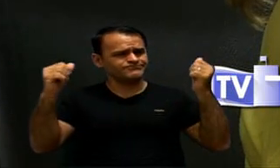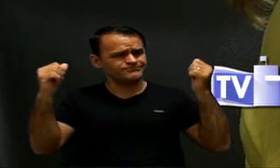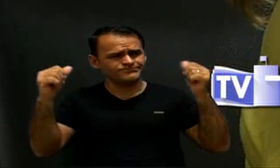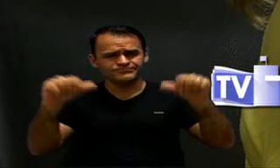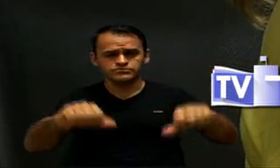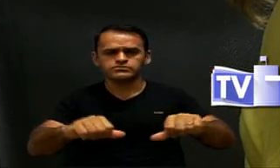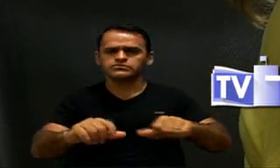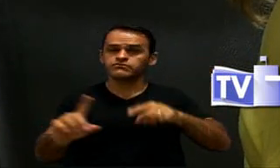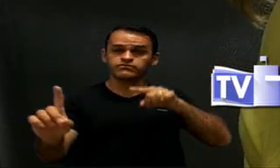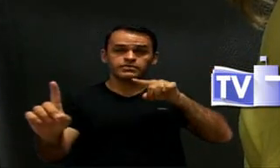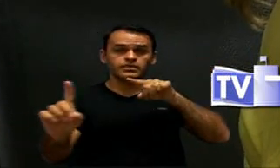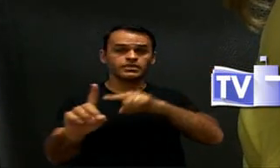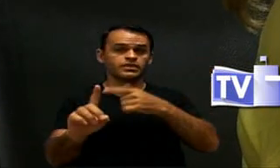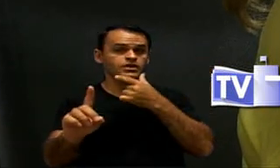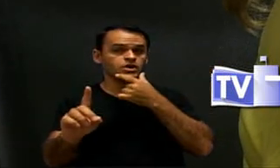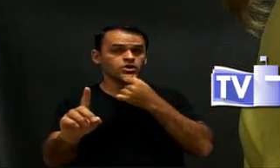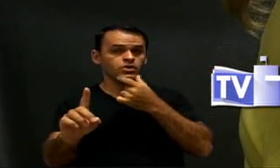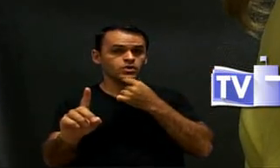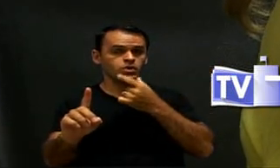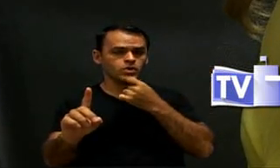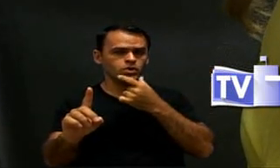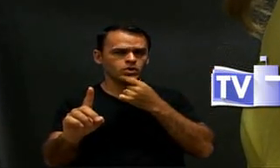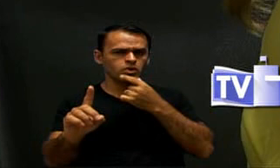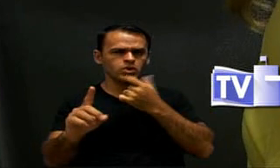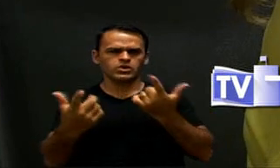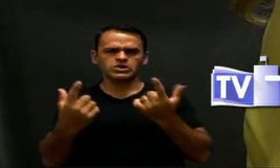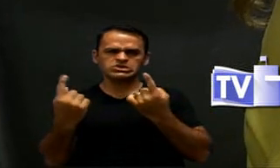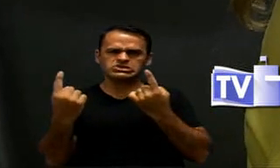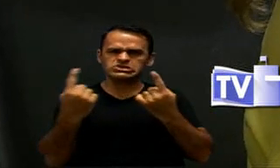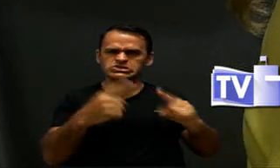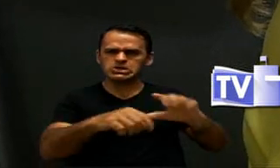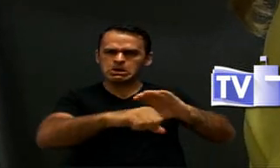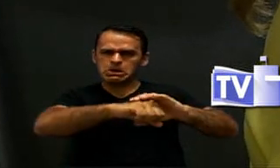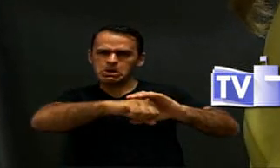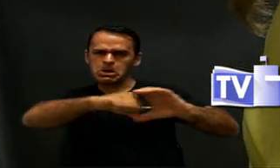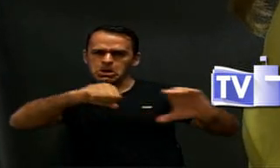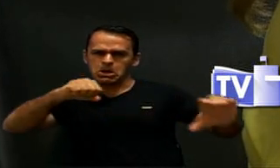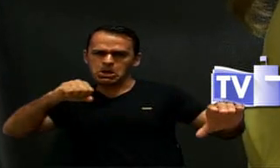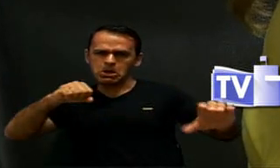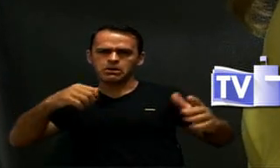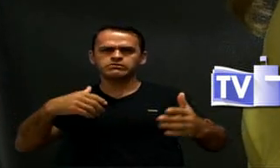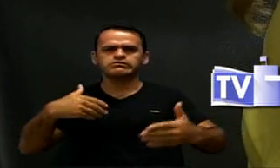o autor, ele, no primeiro momento, ele bate e